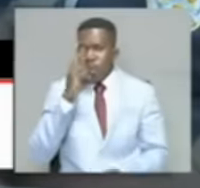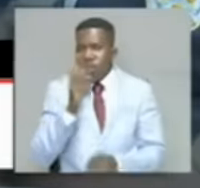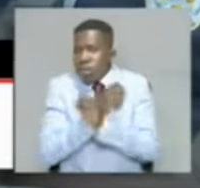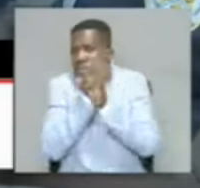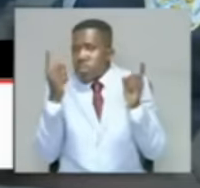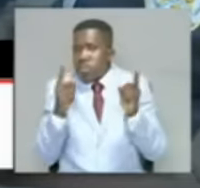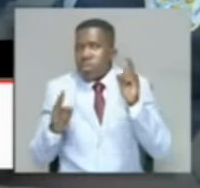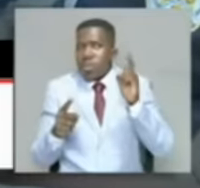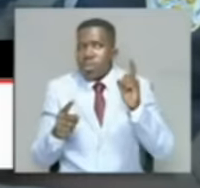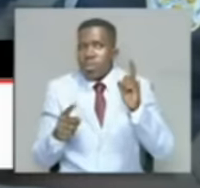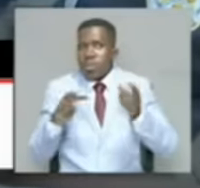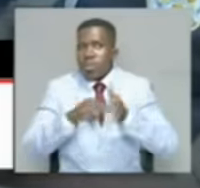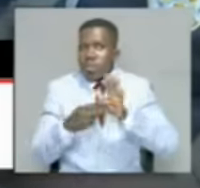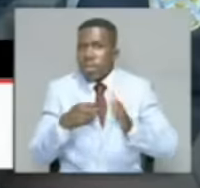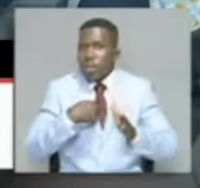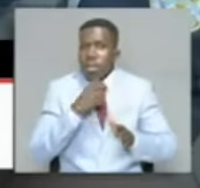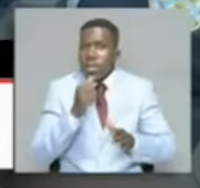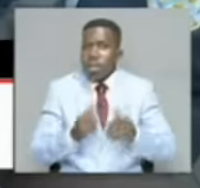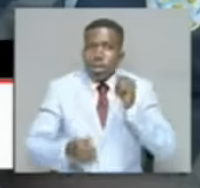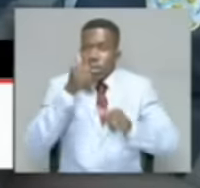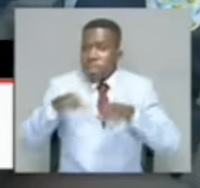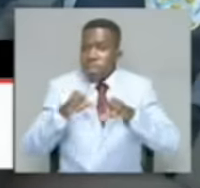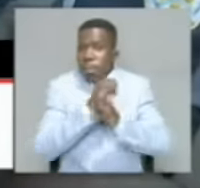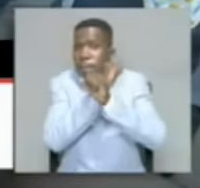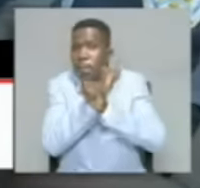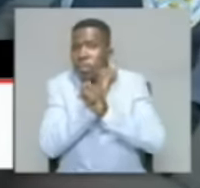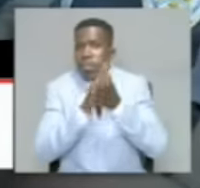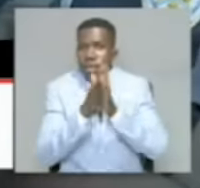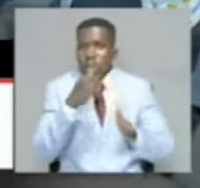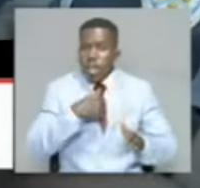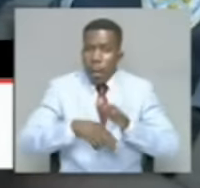Então foi. Não dei conta, reagir e fez tiro no senhor. Ele disse, pô,